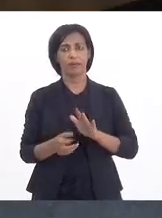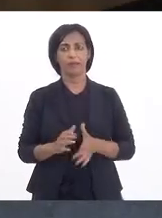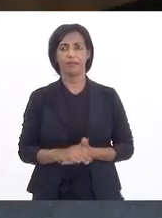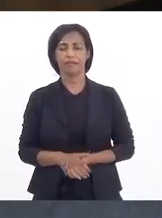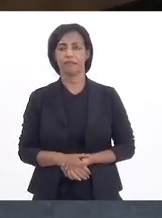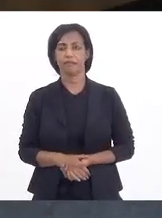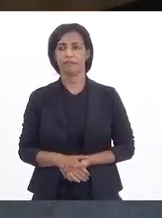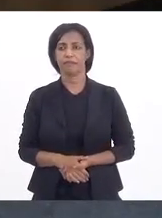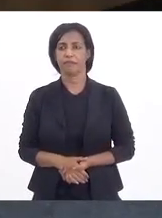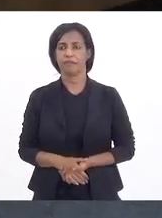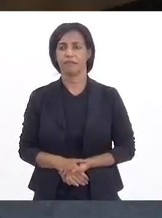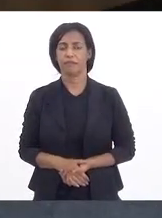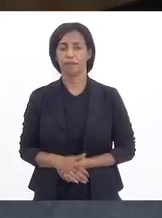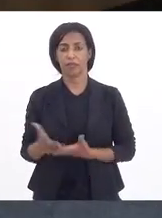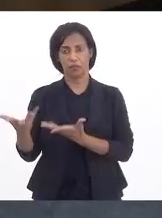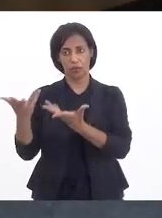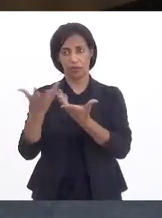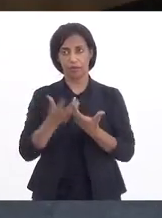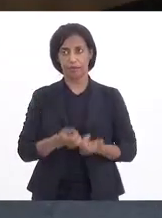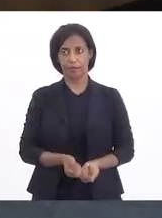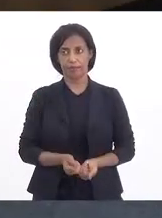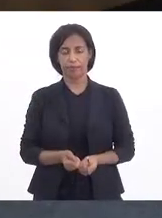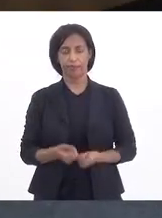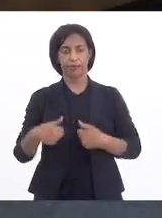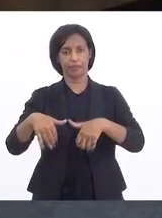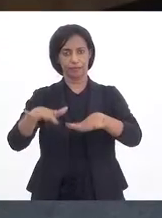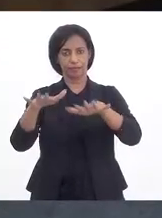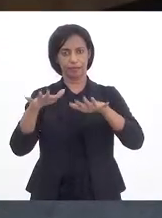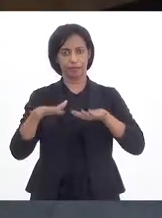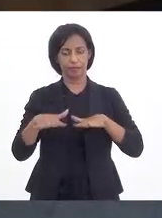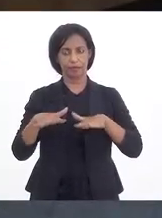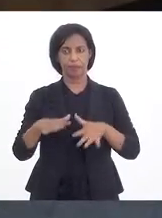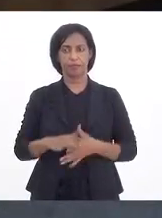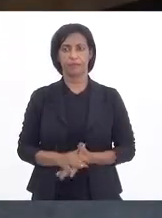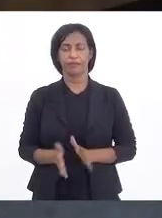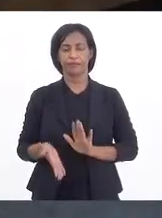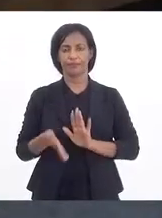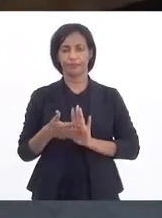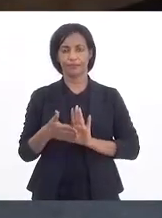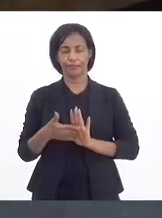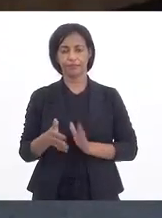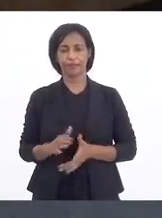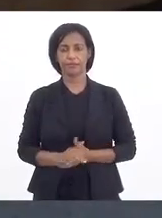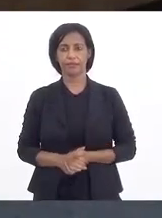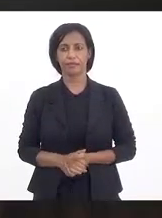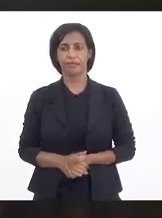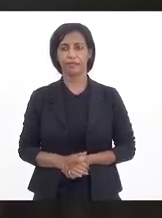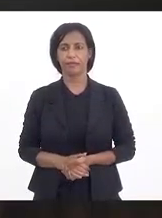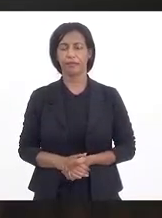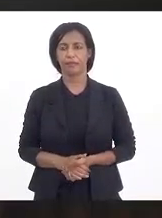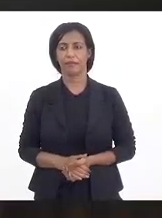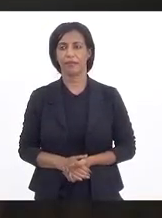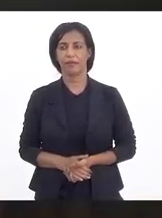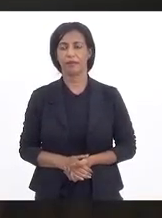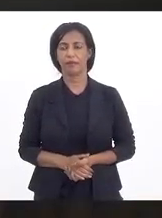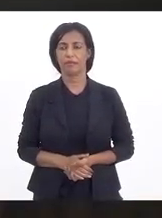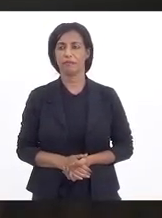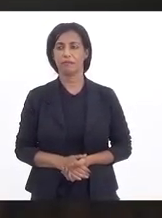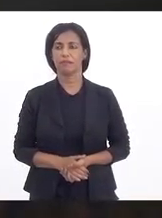que são que foram acolhidas emendas de plenário esse apareceu projeto Deputado